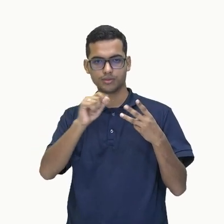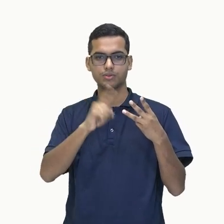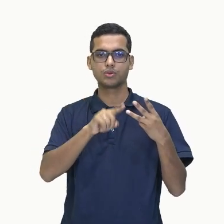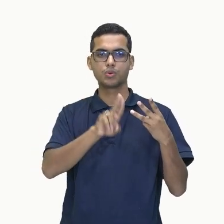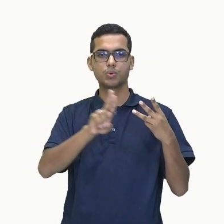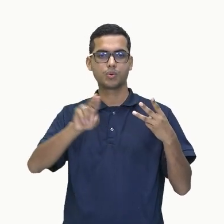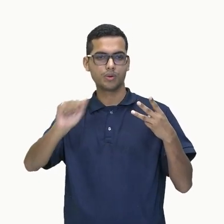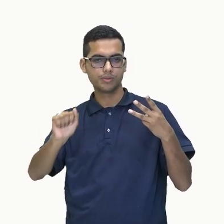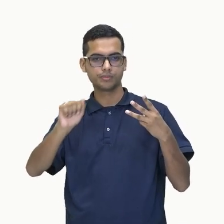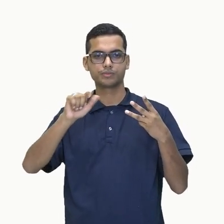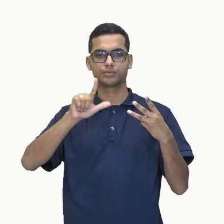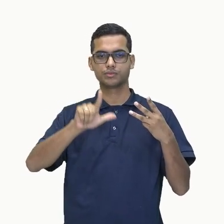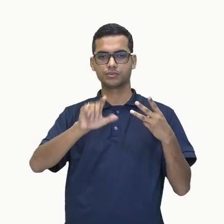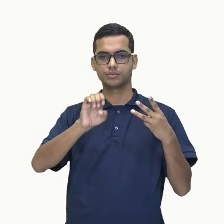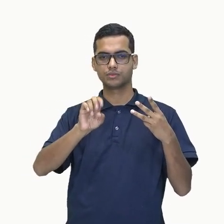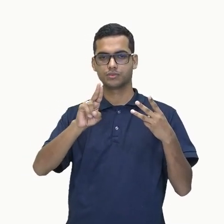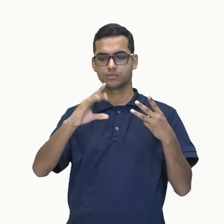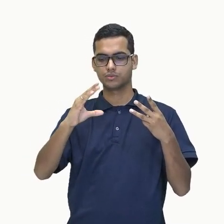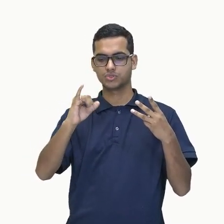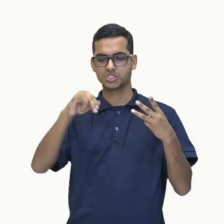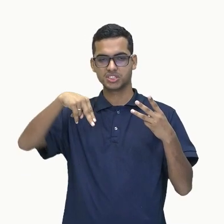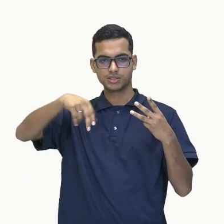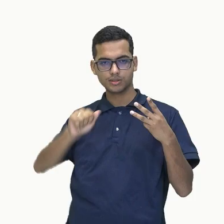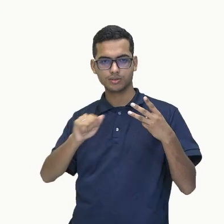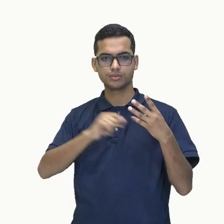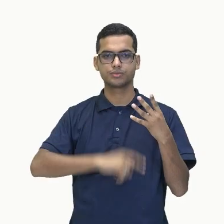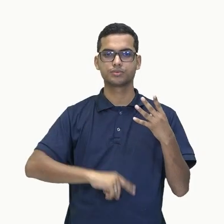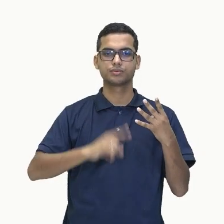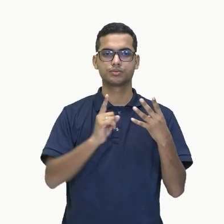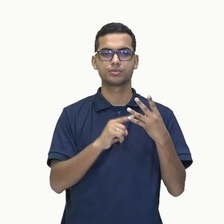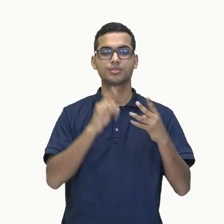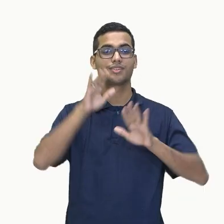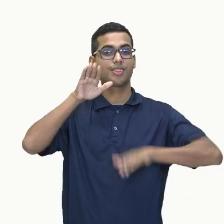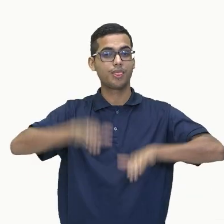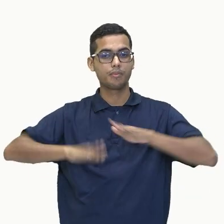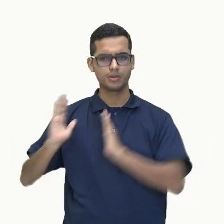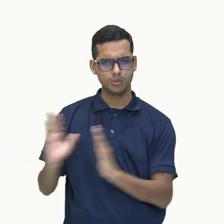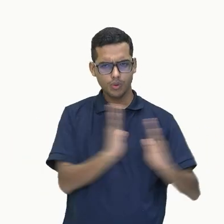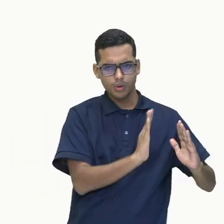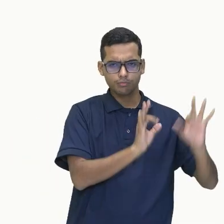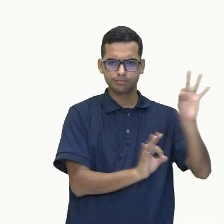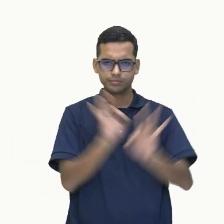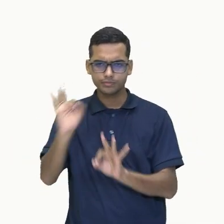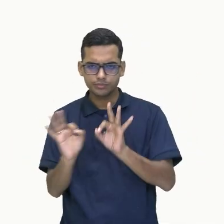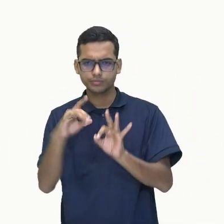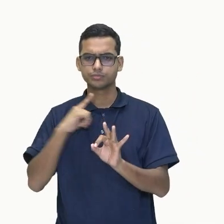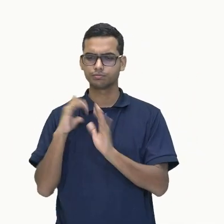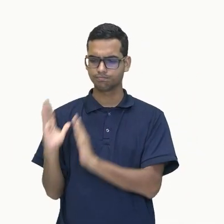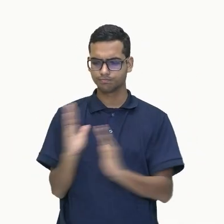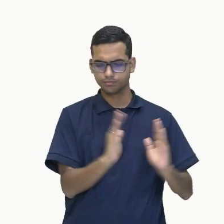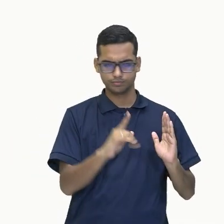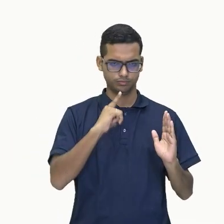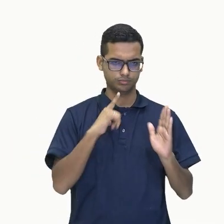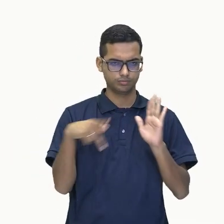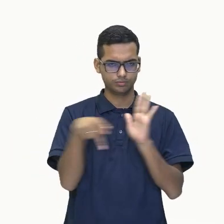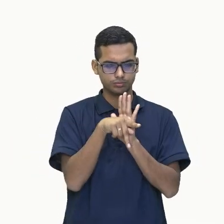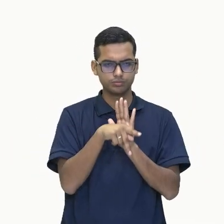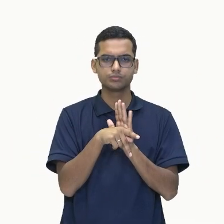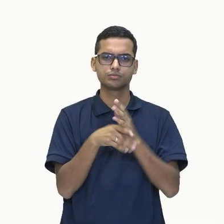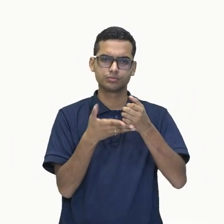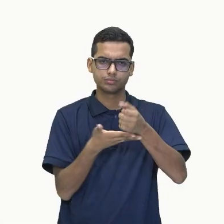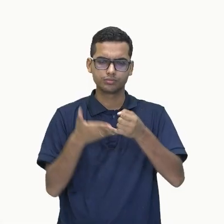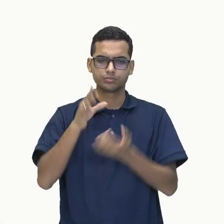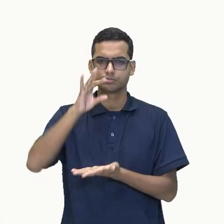como é diferente, tá? Então, dependendo da ordem que nós vamos ter essa sequência de bases